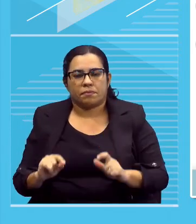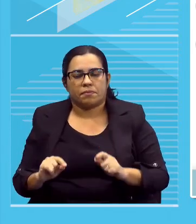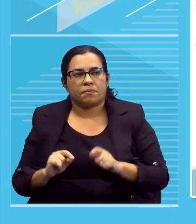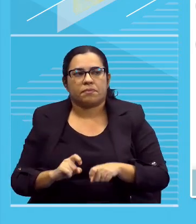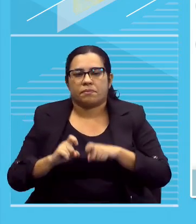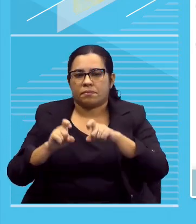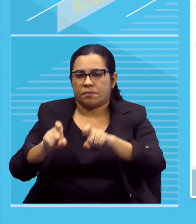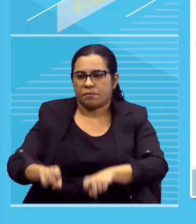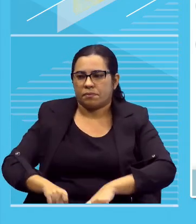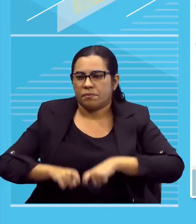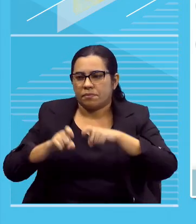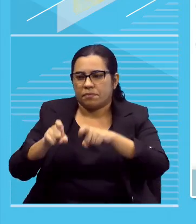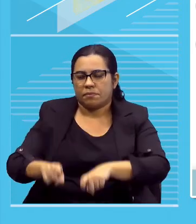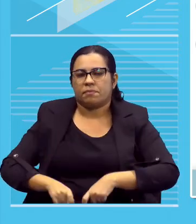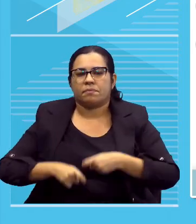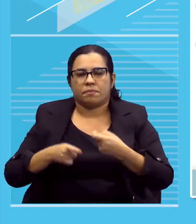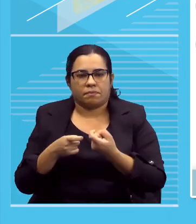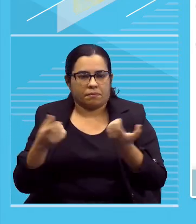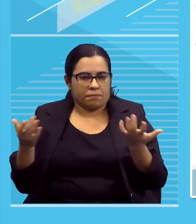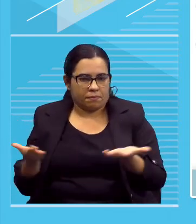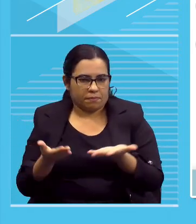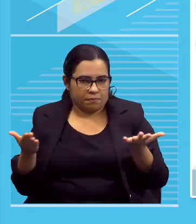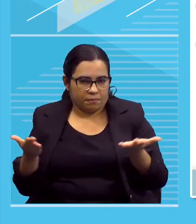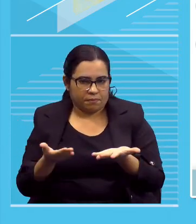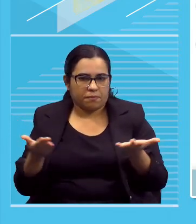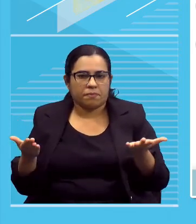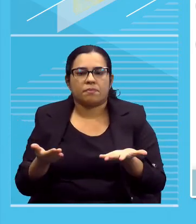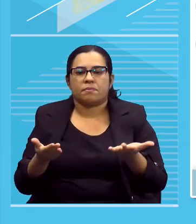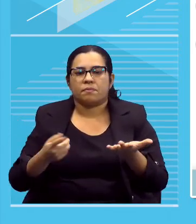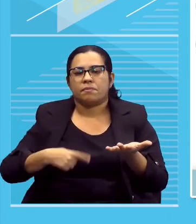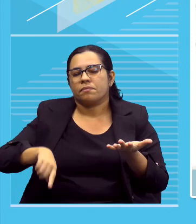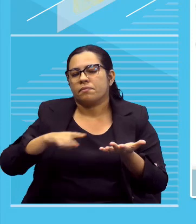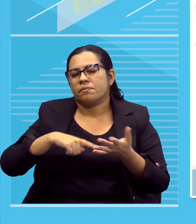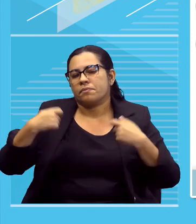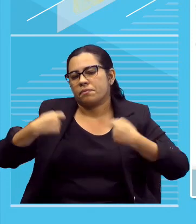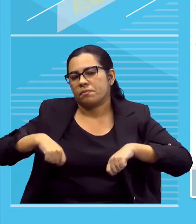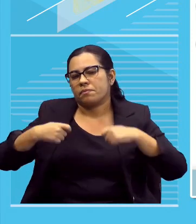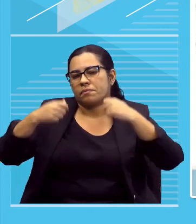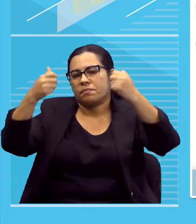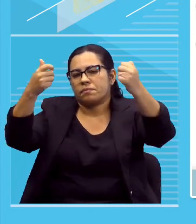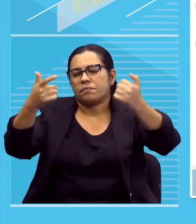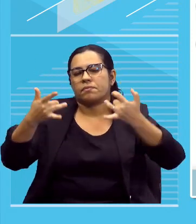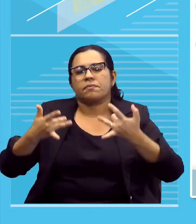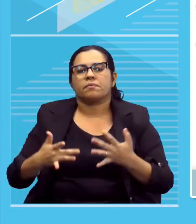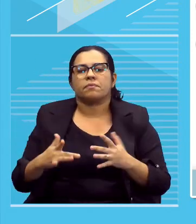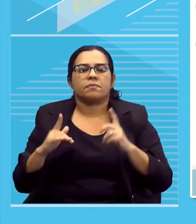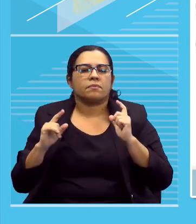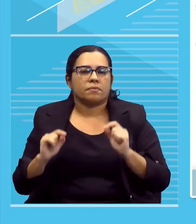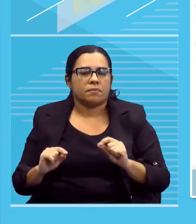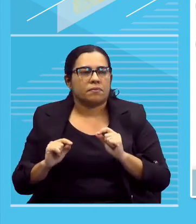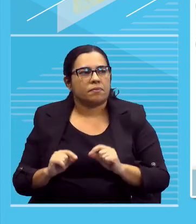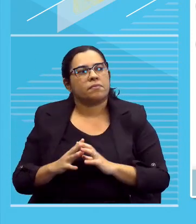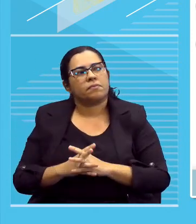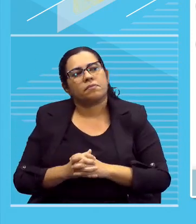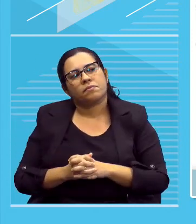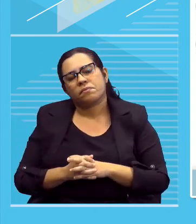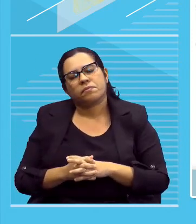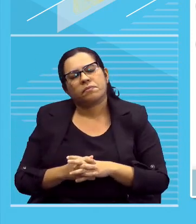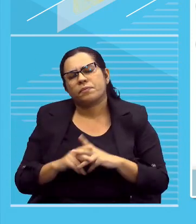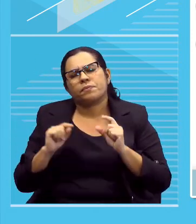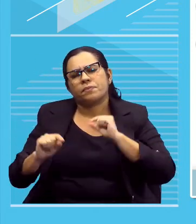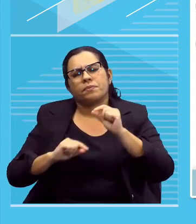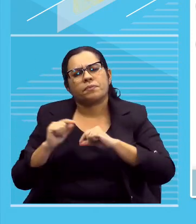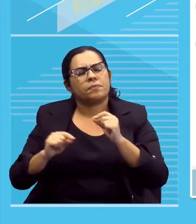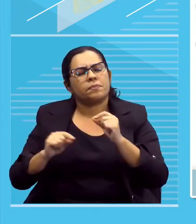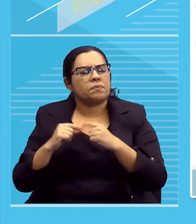agricultura moderna a gente precisa falar para vocês sobre o que seja